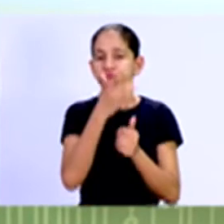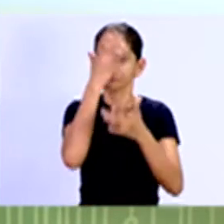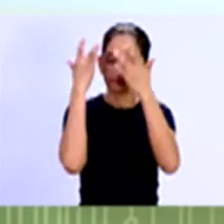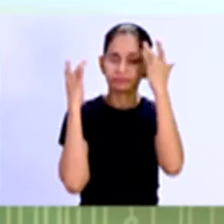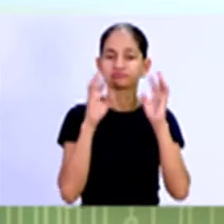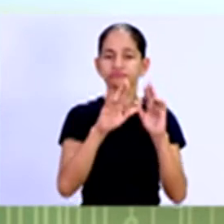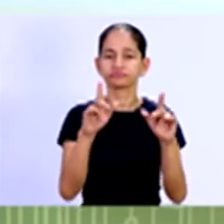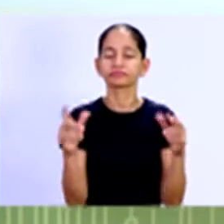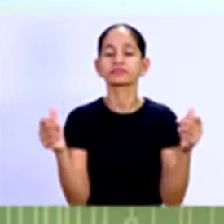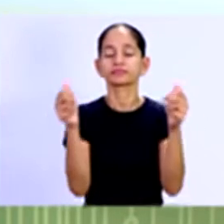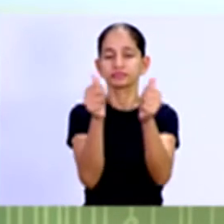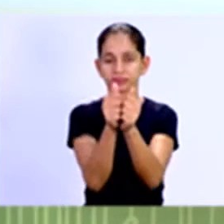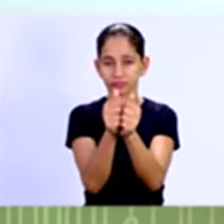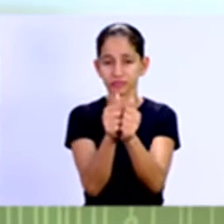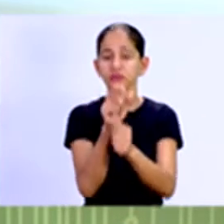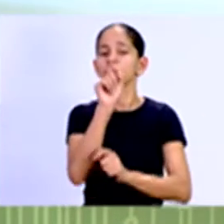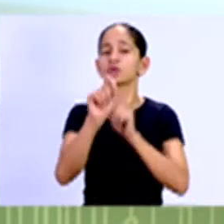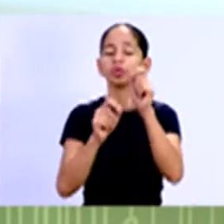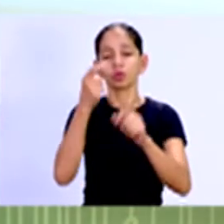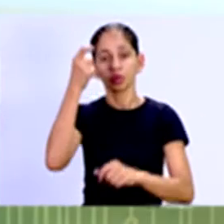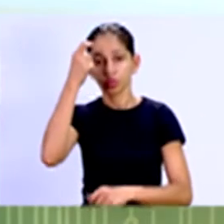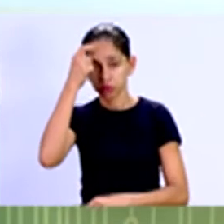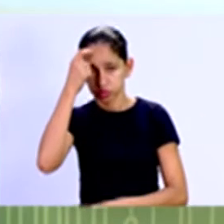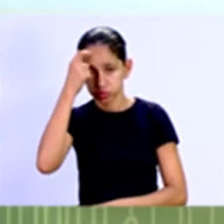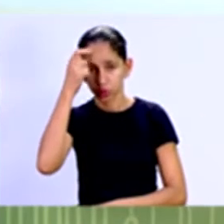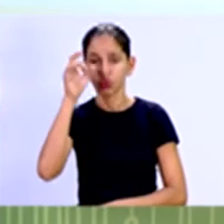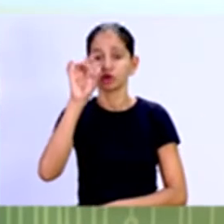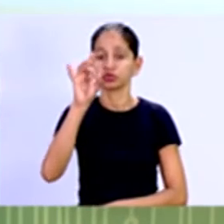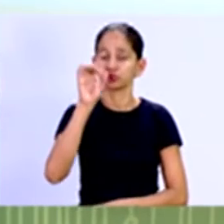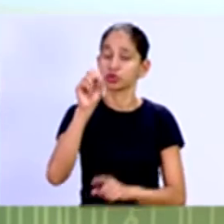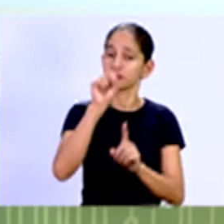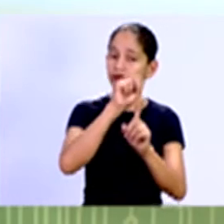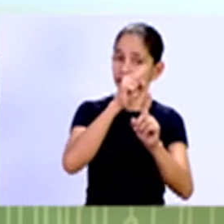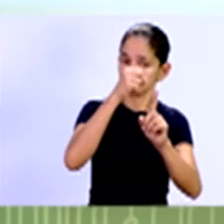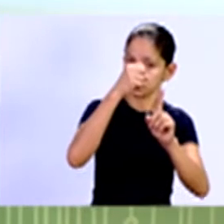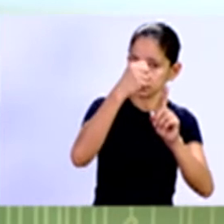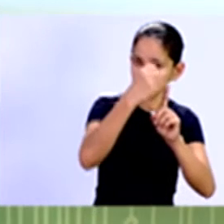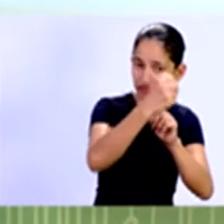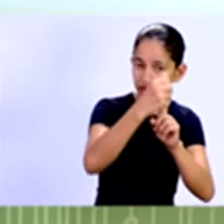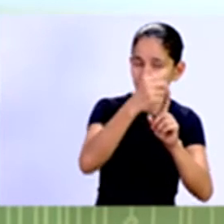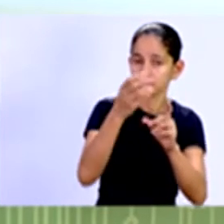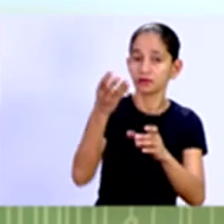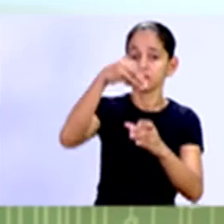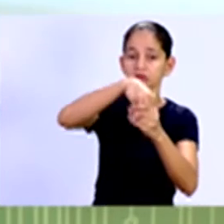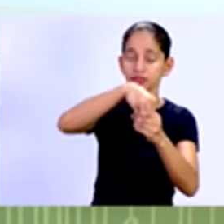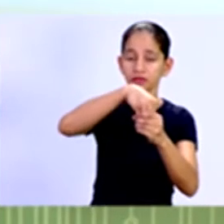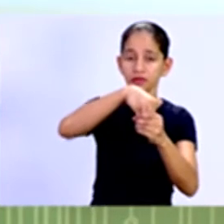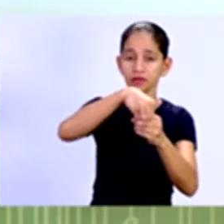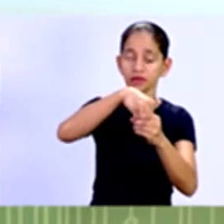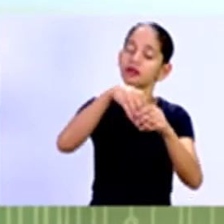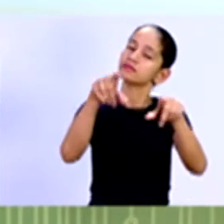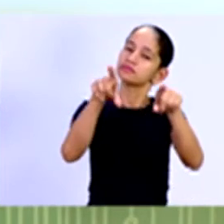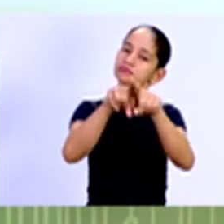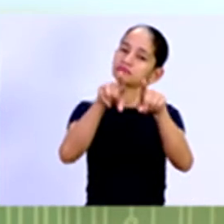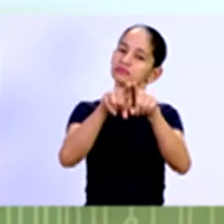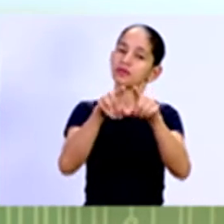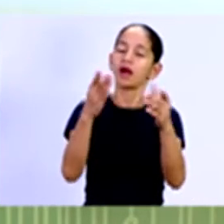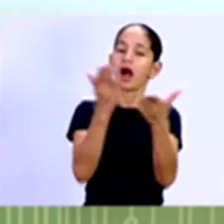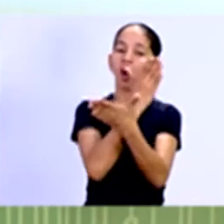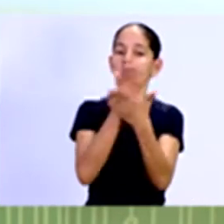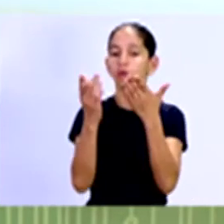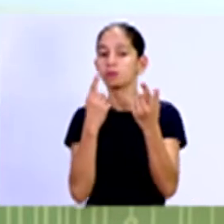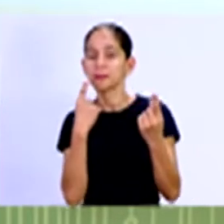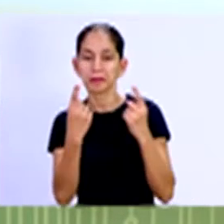passada, a moralidade ela é constituída socialmente e ela é constituinte também nas relações